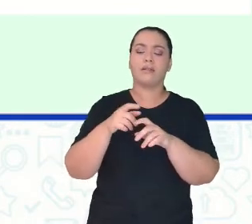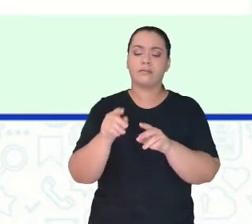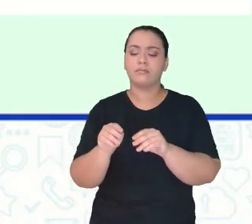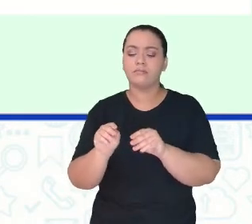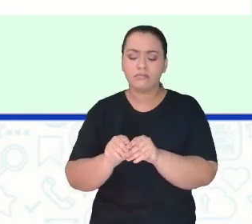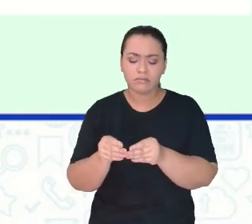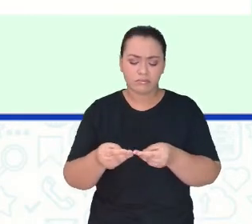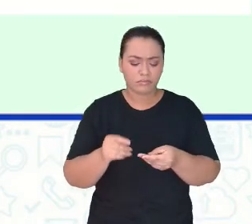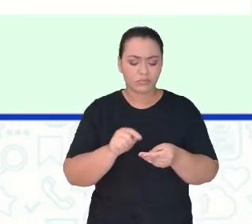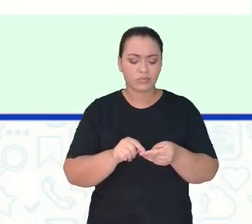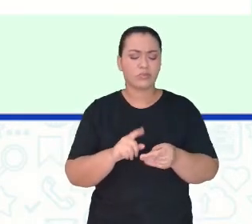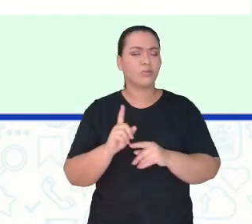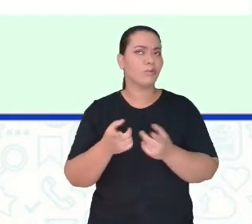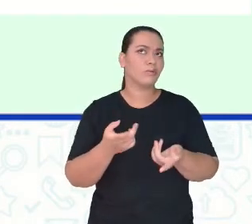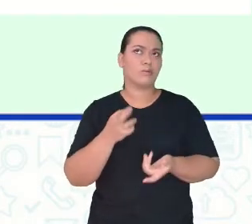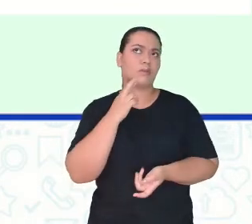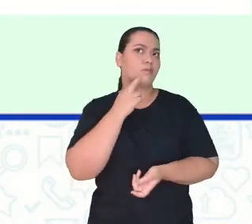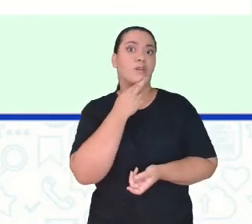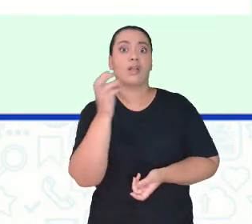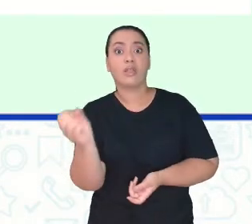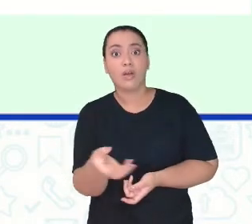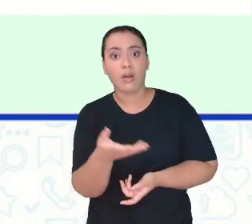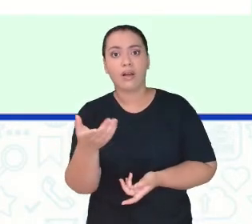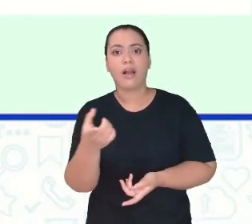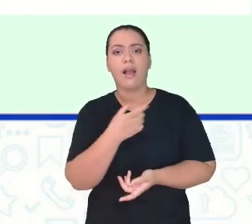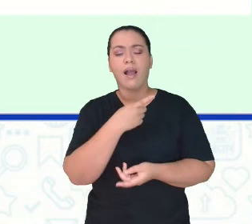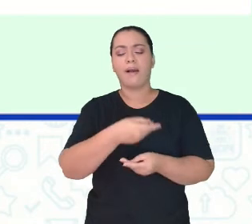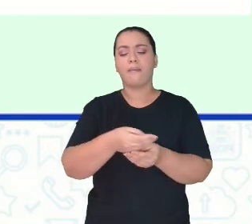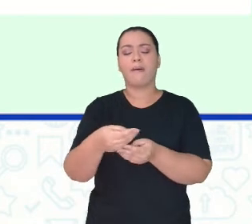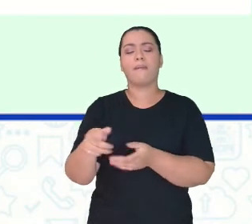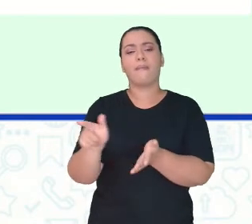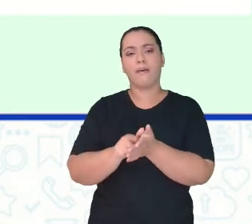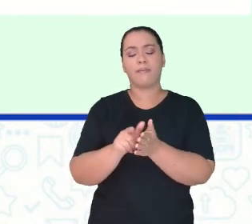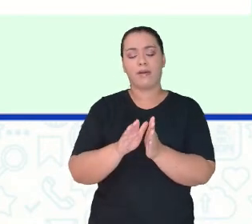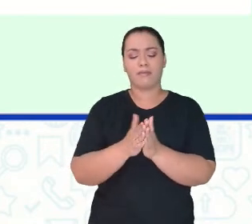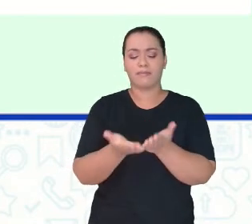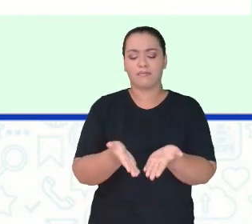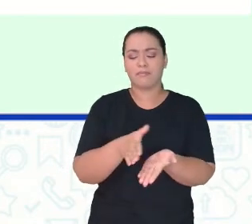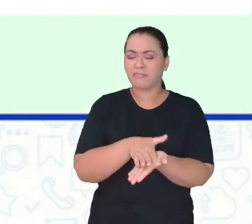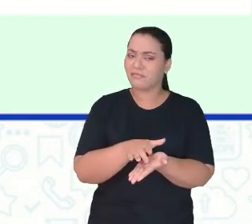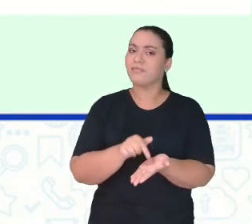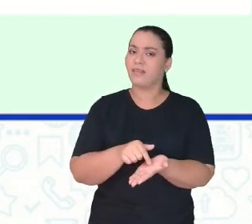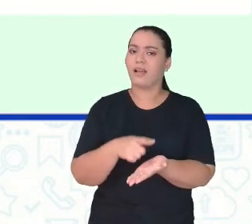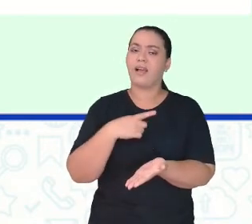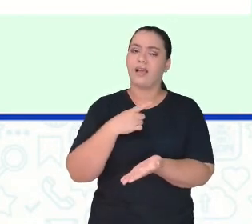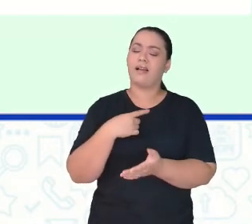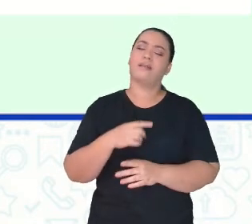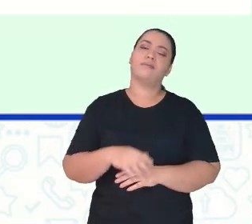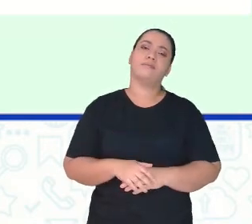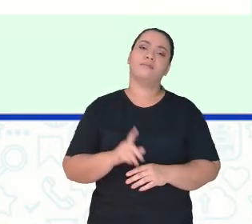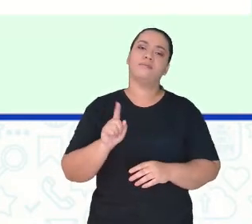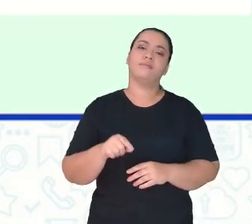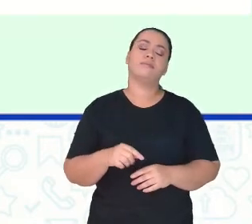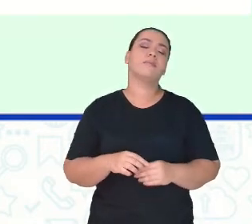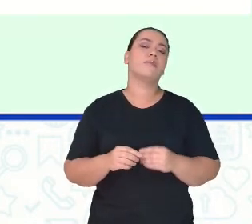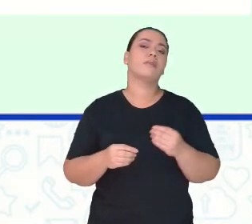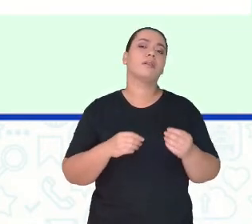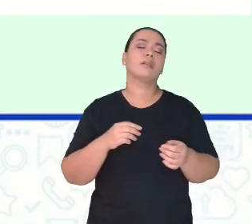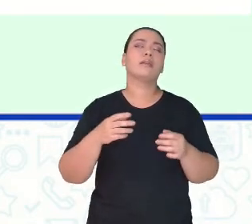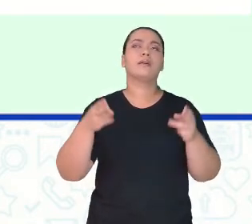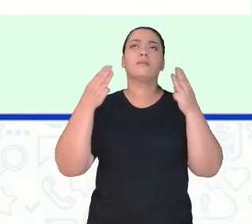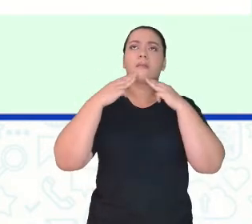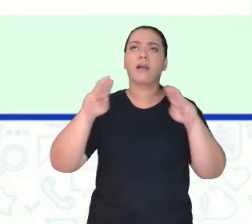lá, um restaurante novo. Então, a gente tem Esse é o objetivo de marketing, de publicação,